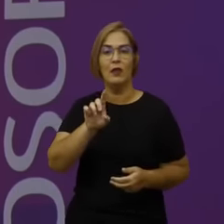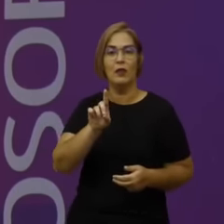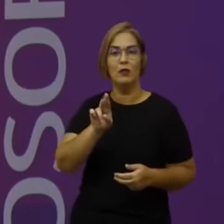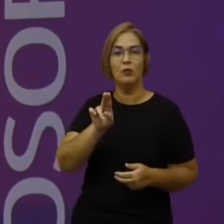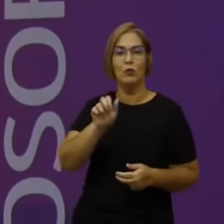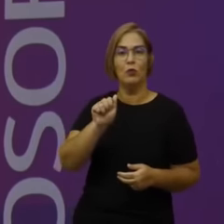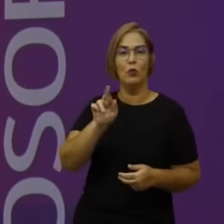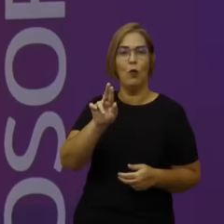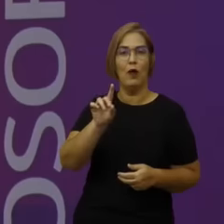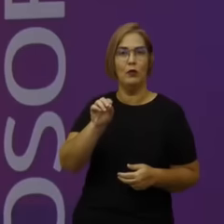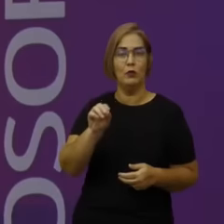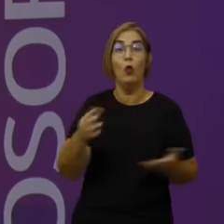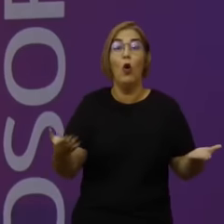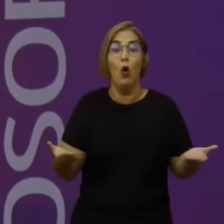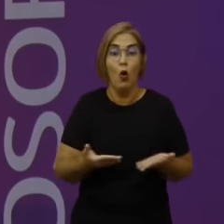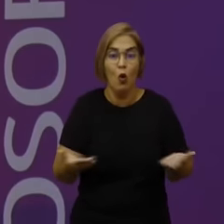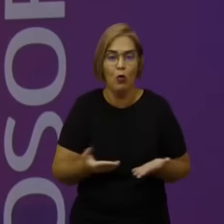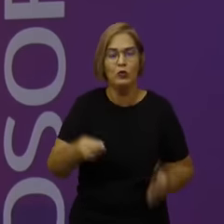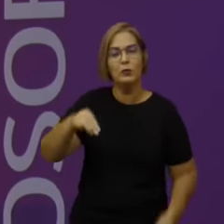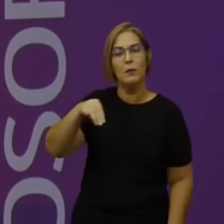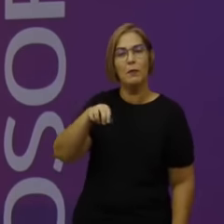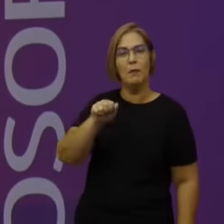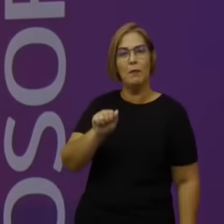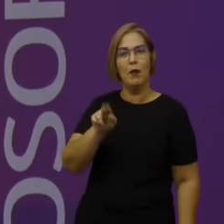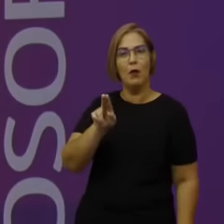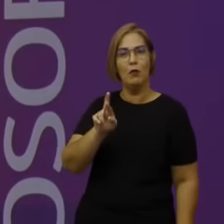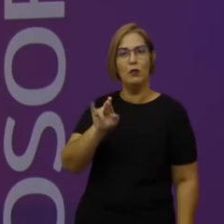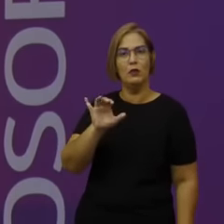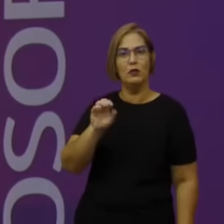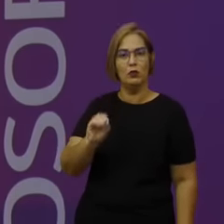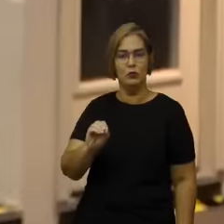Maurício Marçola. por favor, palmas para ele.